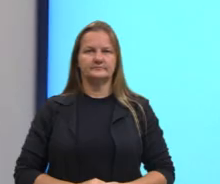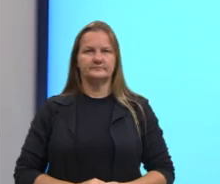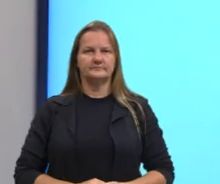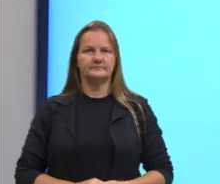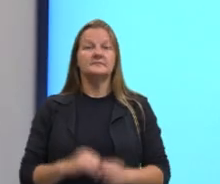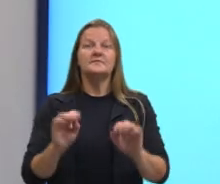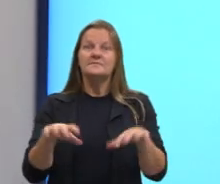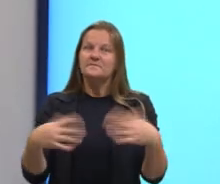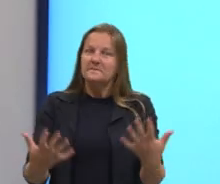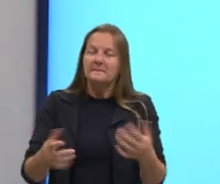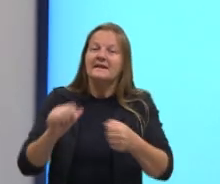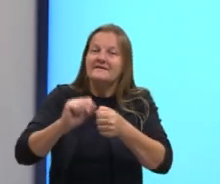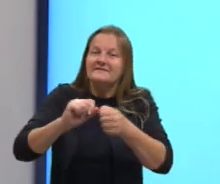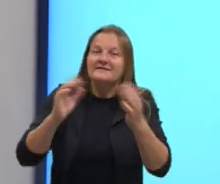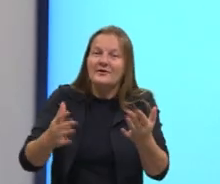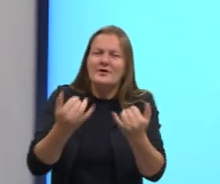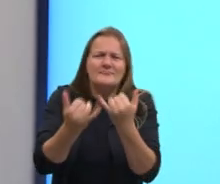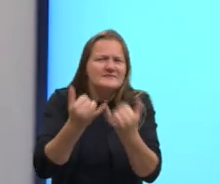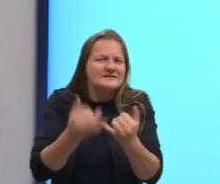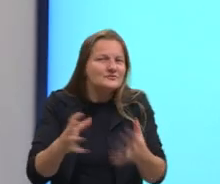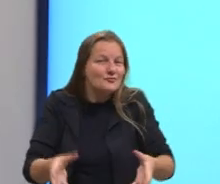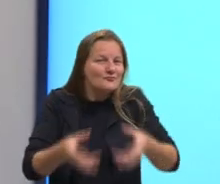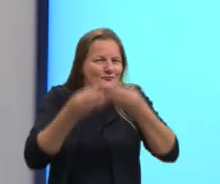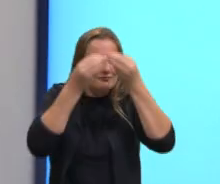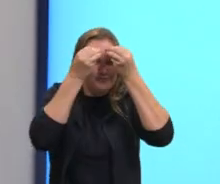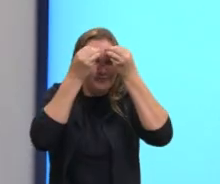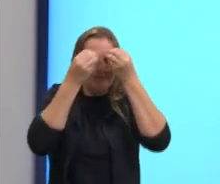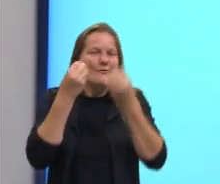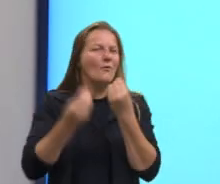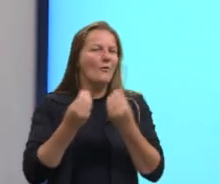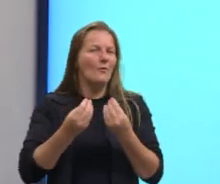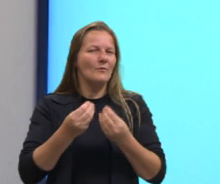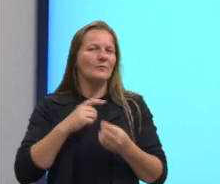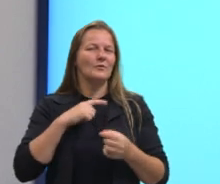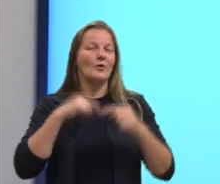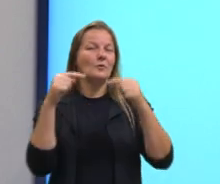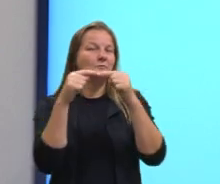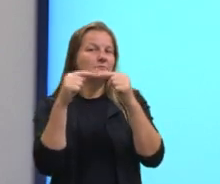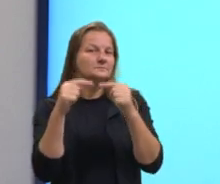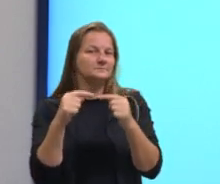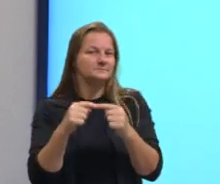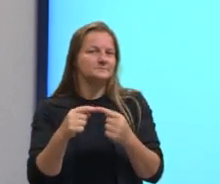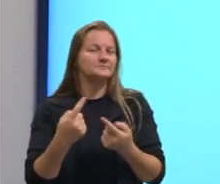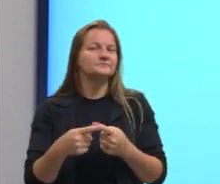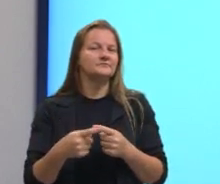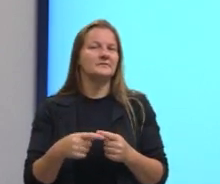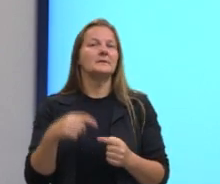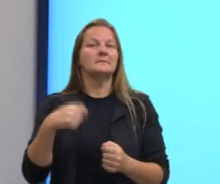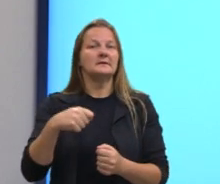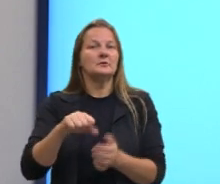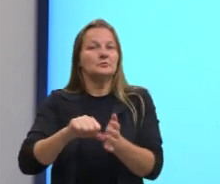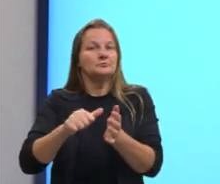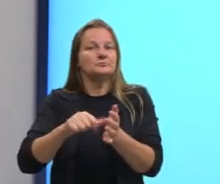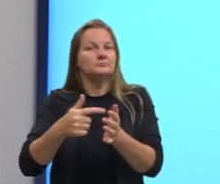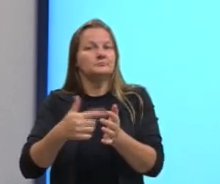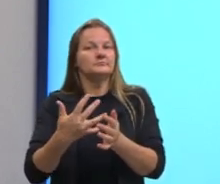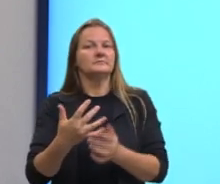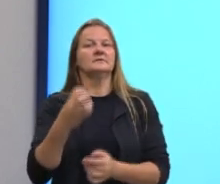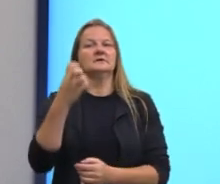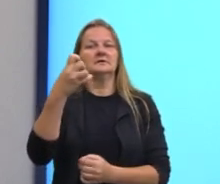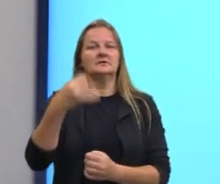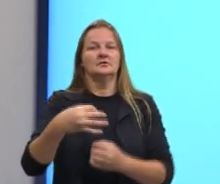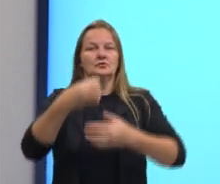bom então a gente vai fazer agora um exercício de fixação onde o objetivo é enumerar os elementos